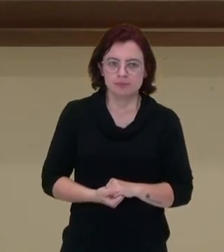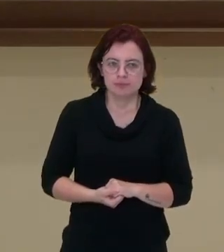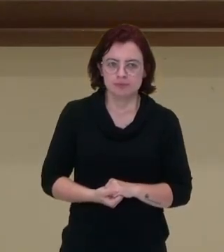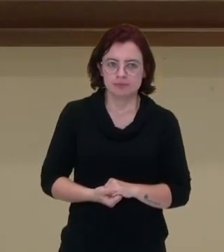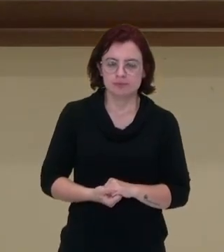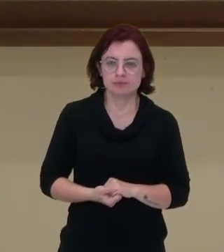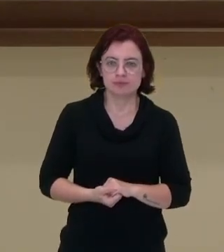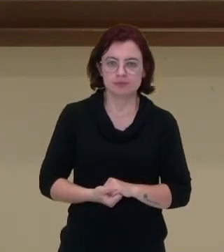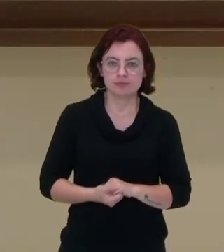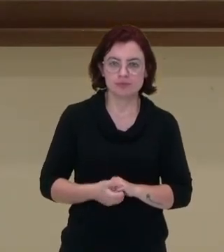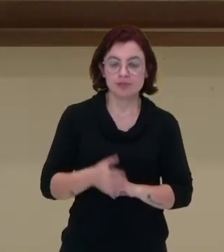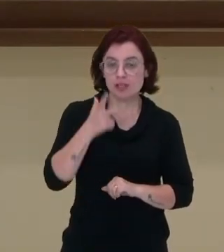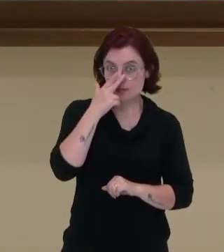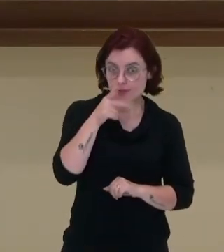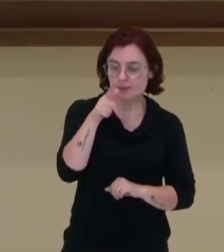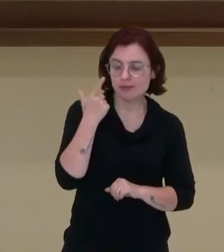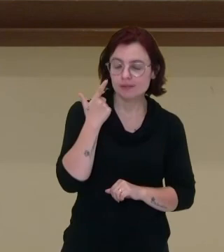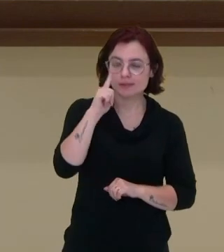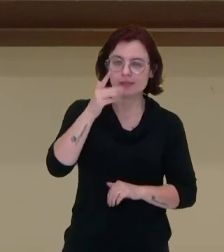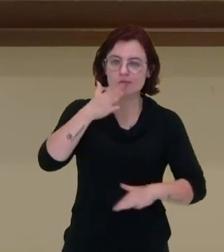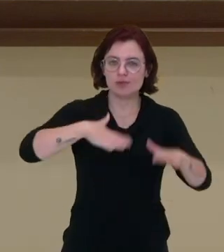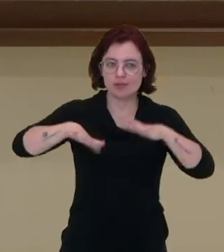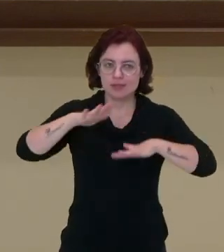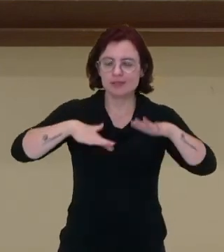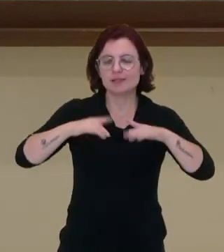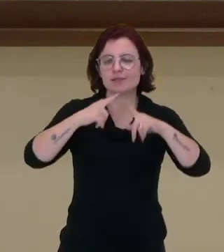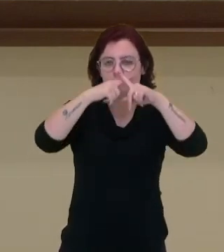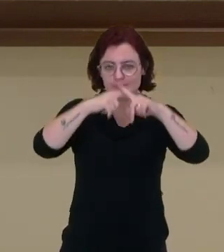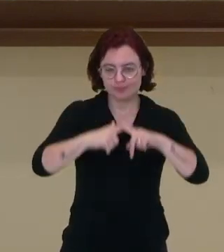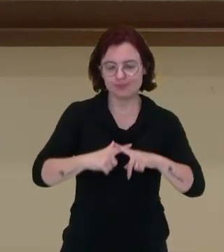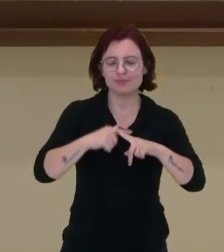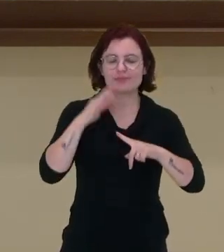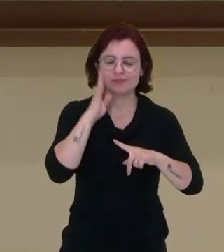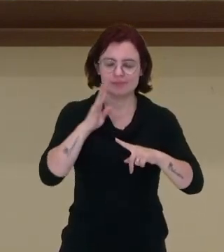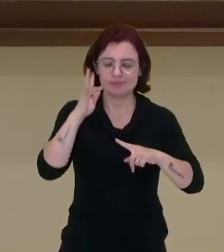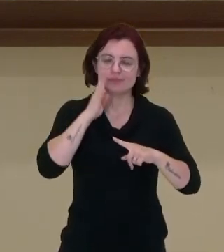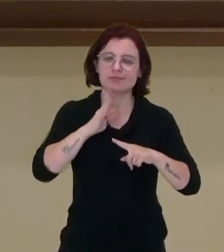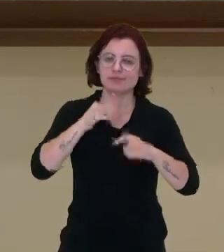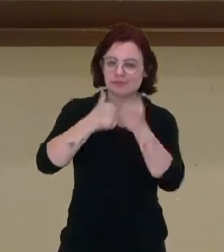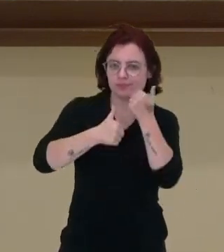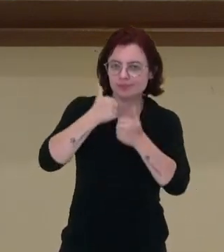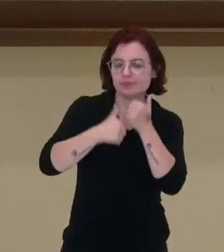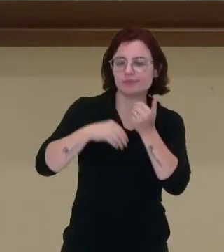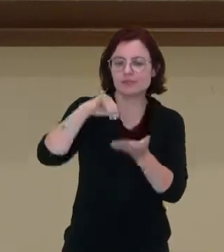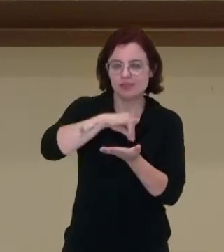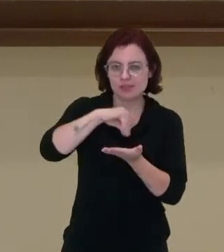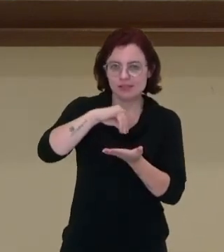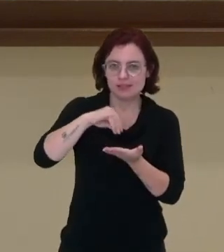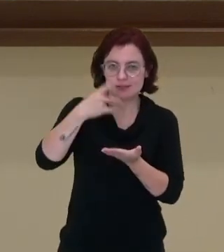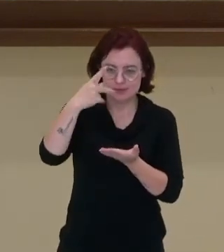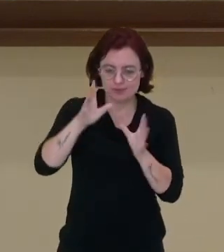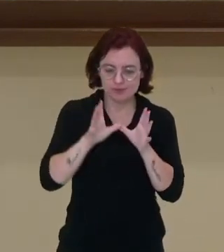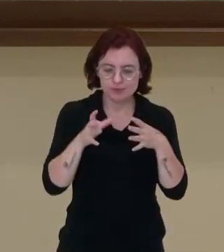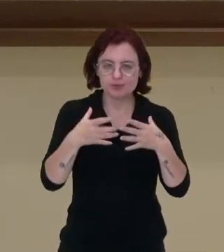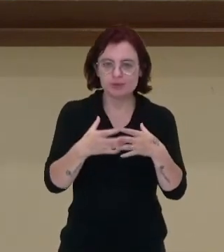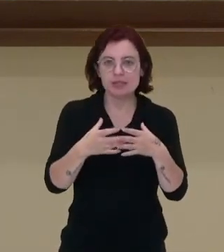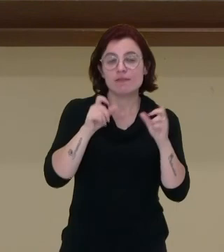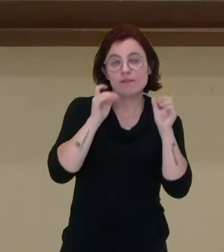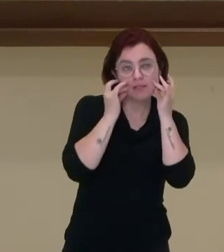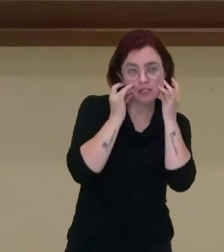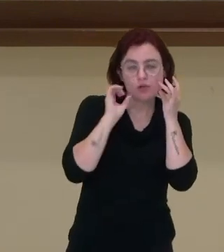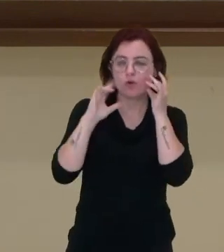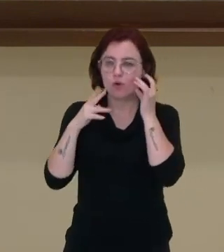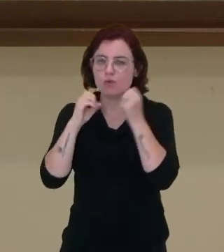Pessoal, espero que vocês consigam aí organizar um torneio bem bacana de xadrez aí na sua turma. Pode ser físico